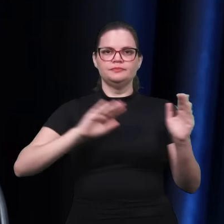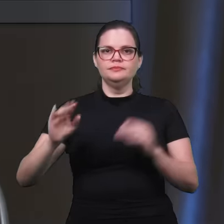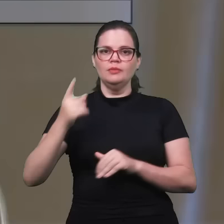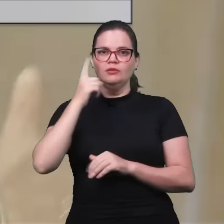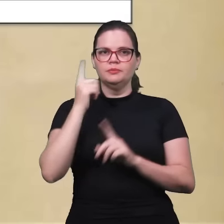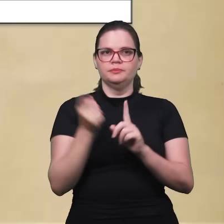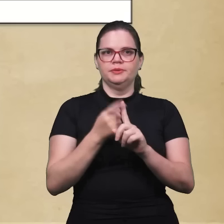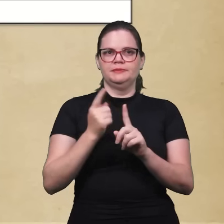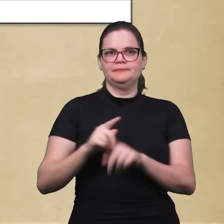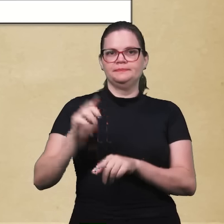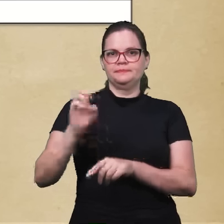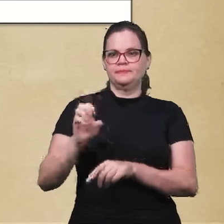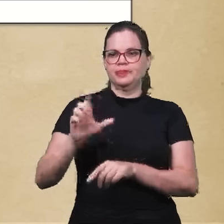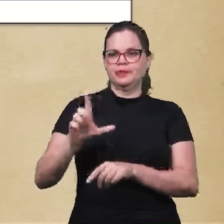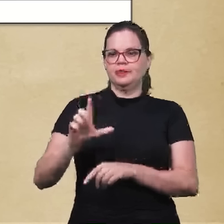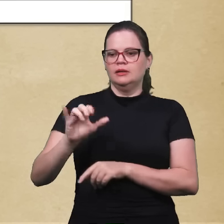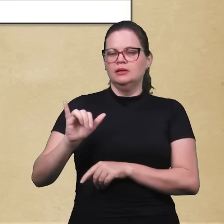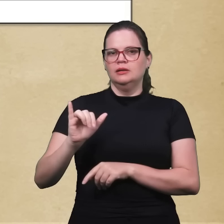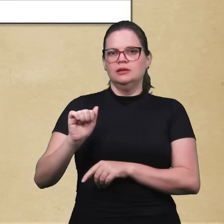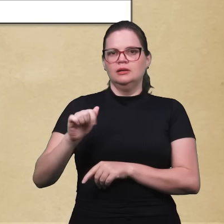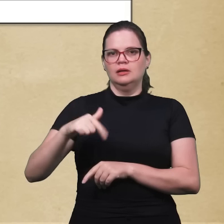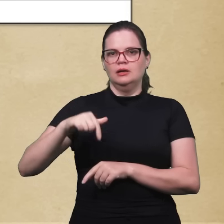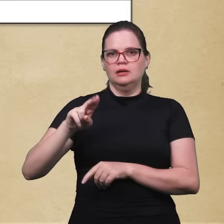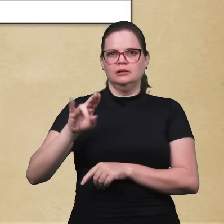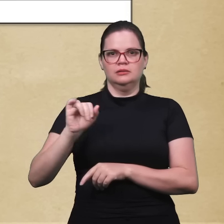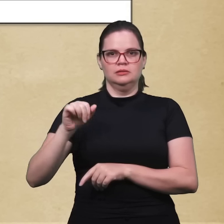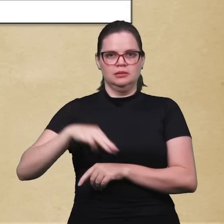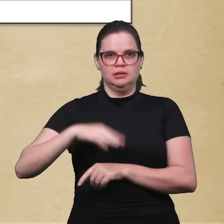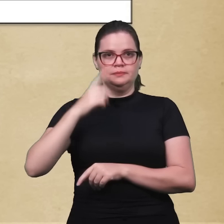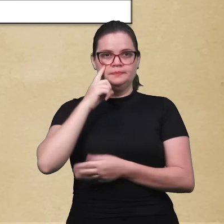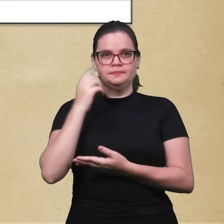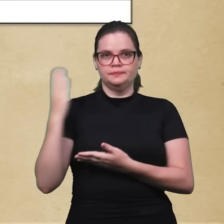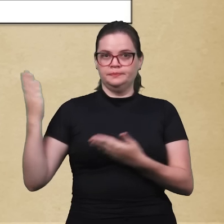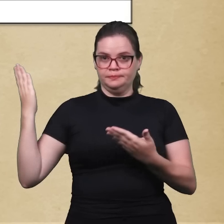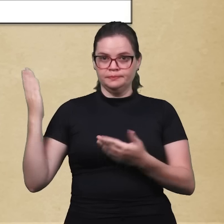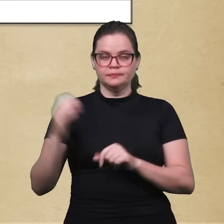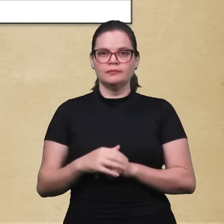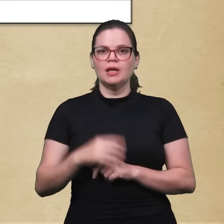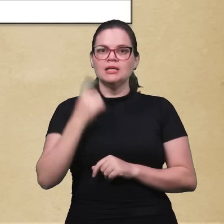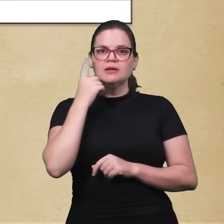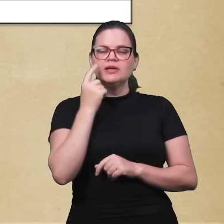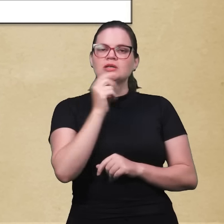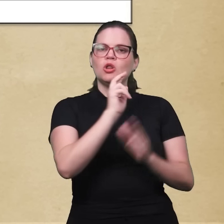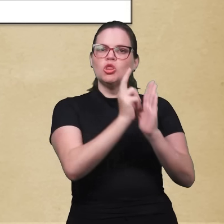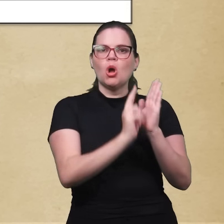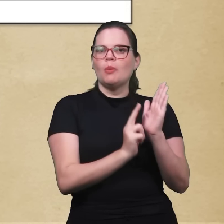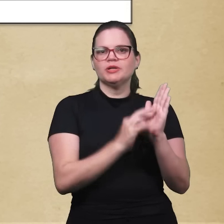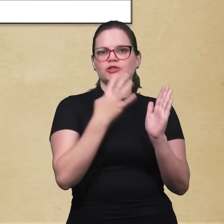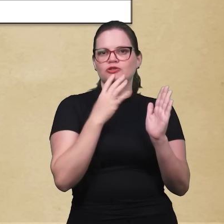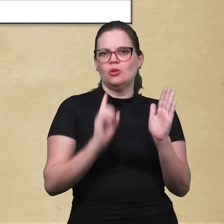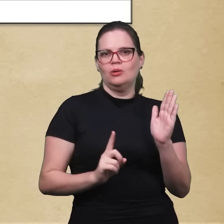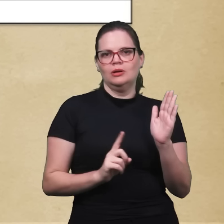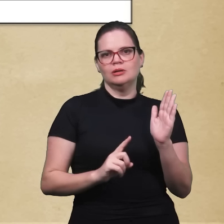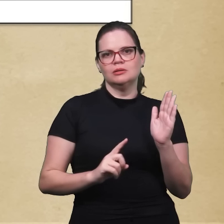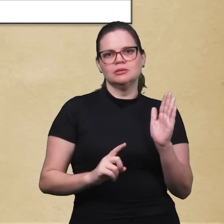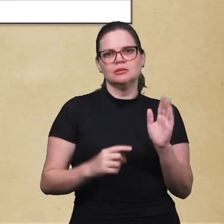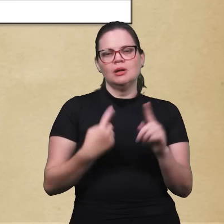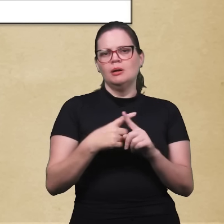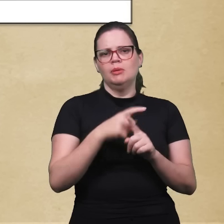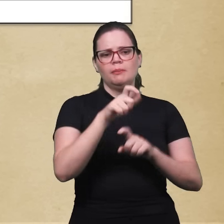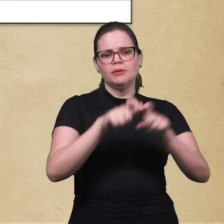Eliaquim e todos, né, a maioria deles, são nomes desconhecidos. Não eram nomes de pessoas